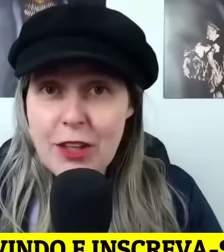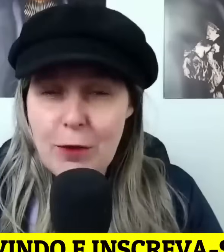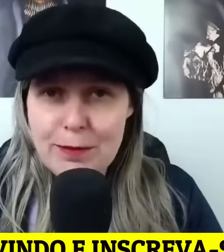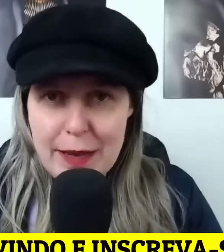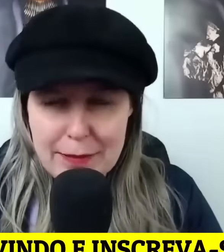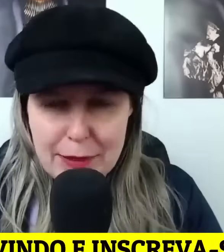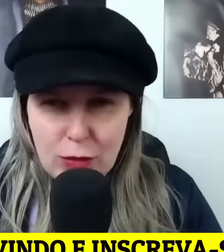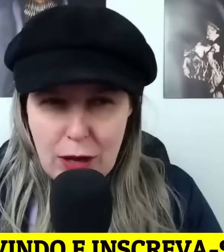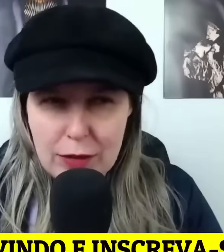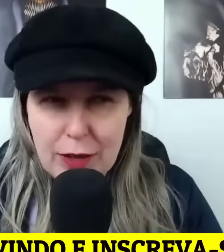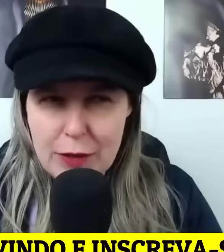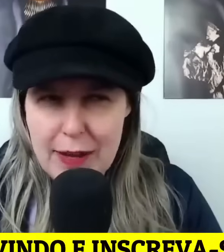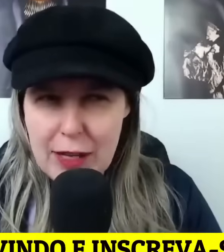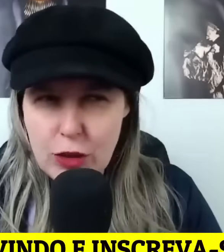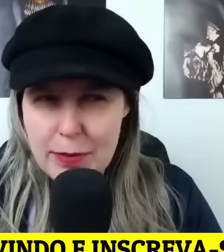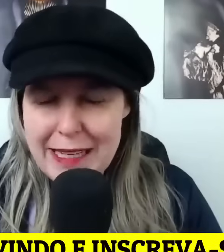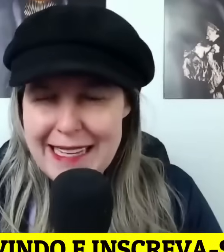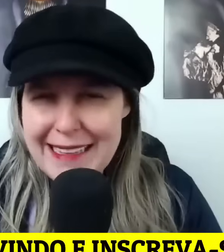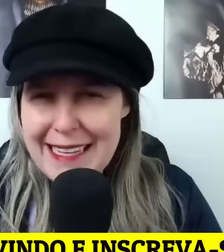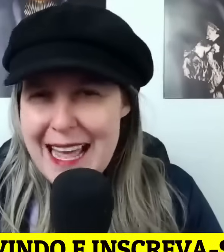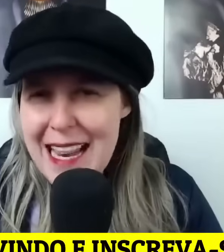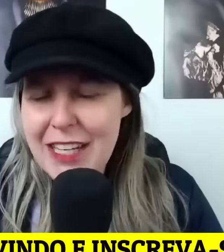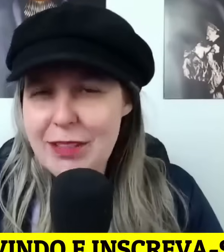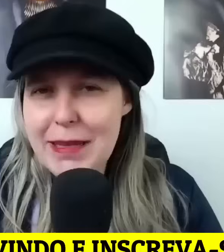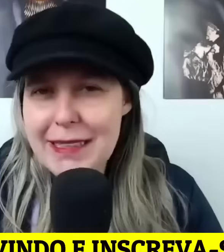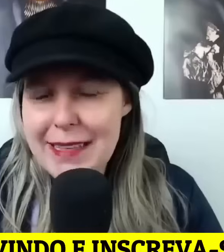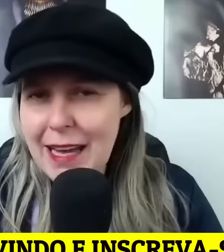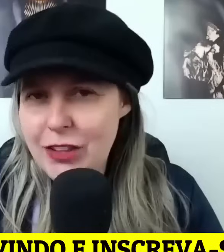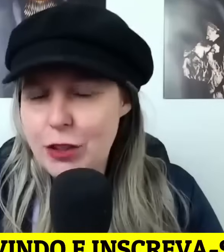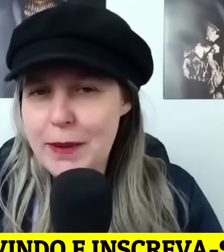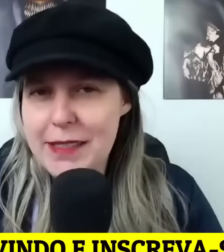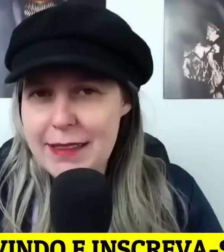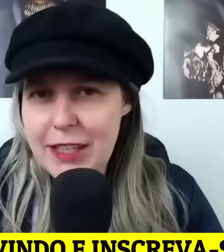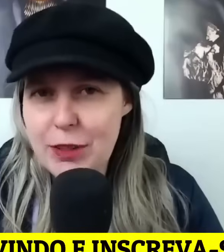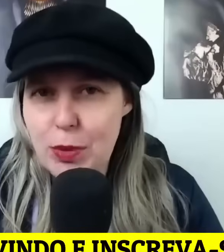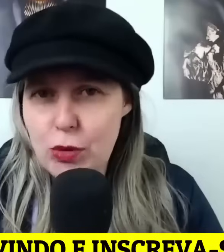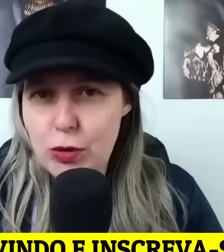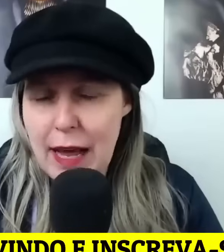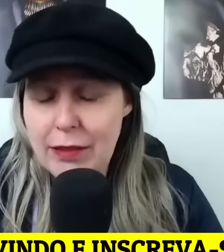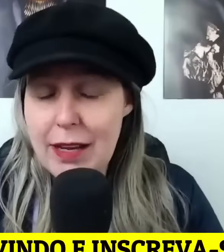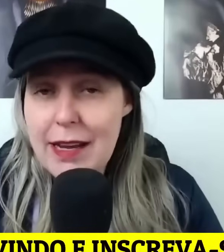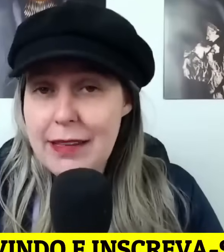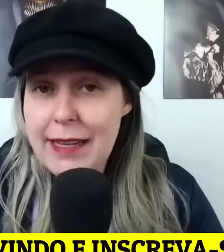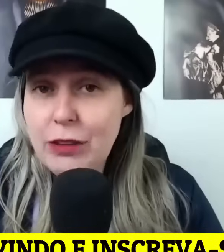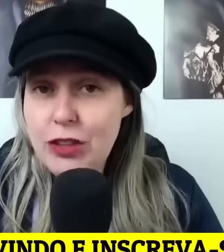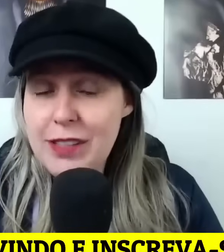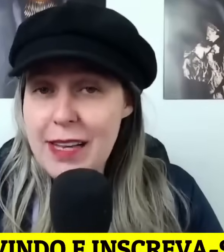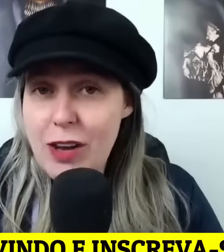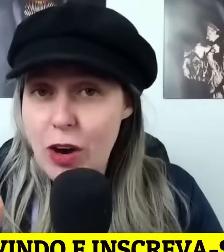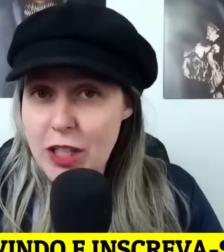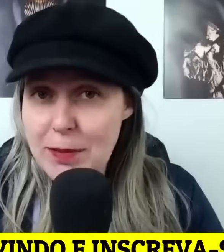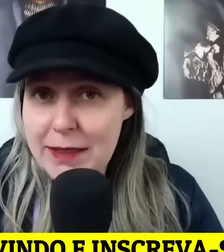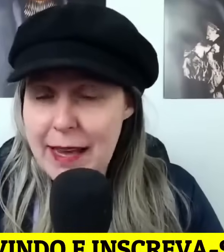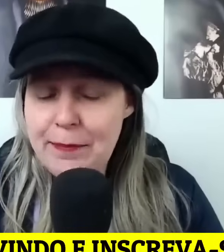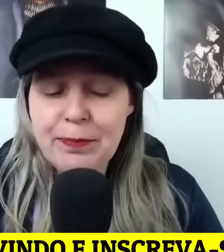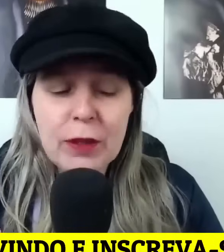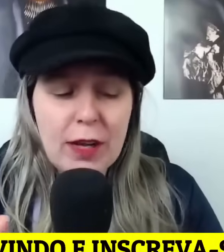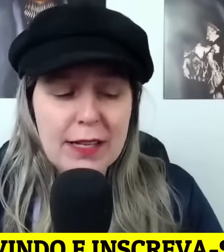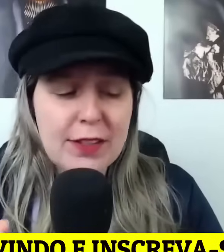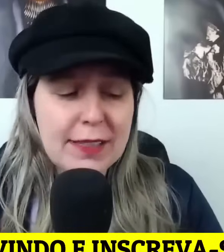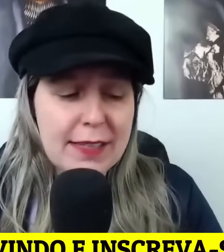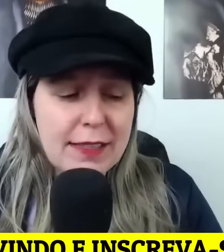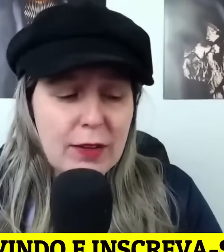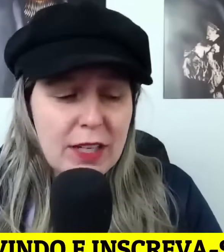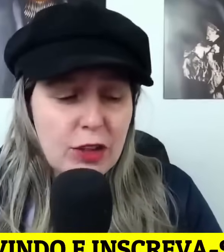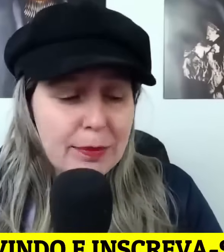E vejam bem, pessoal, vamos falar sobre inelegibilidade do presidente Bolsonaro. Tem notícia ótima, tá?